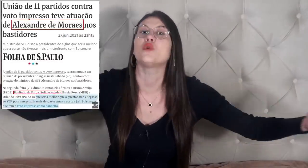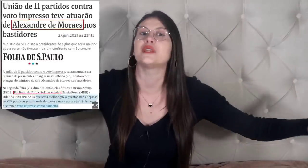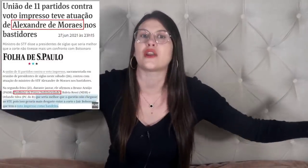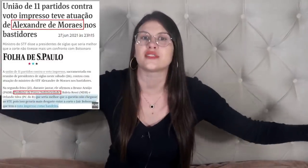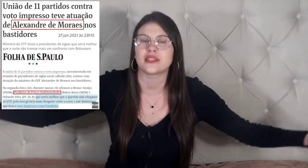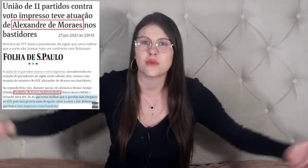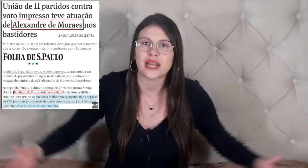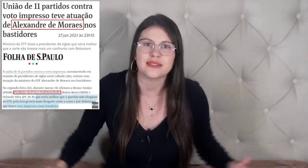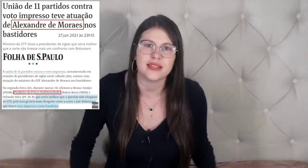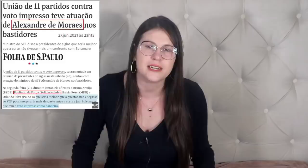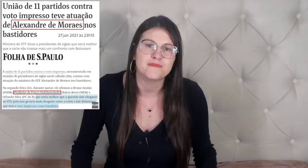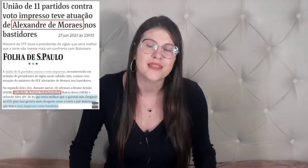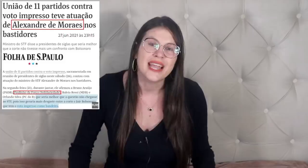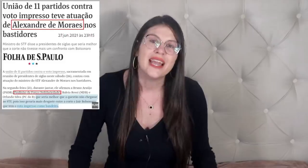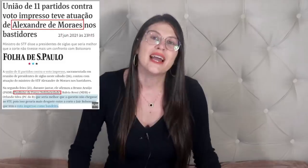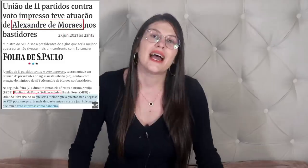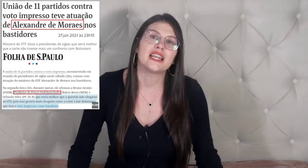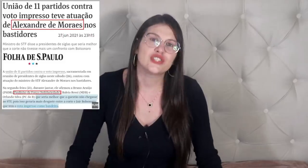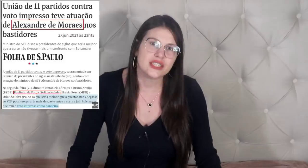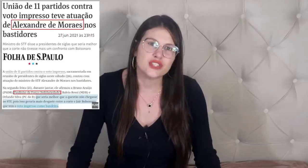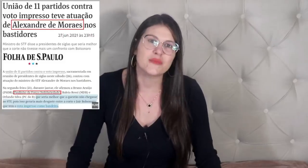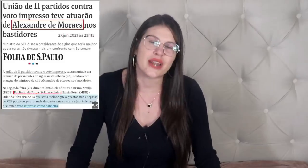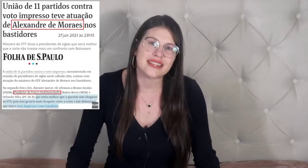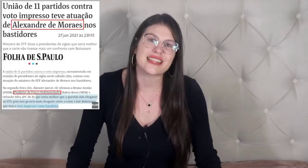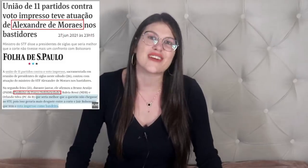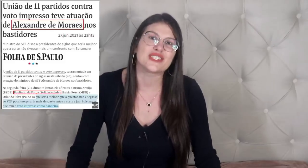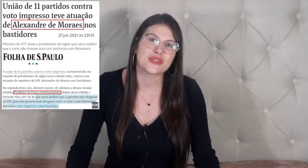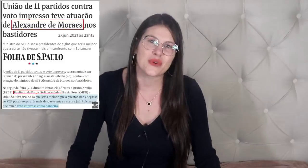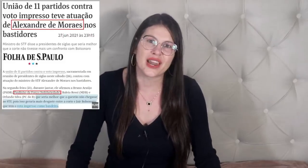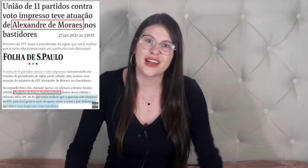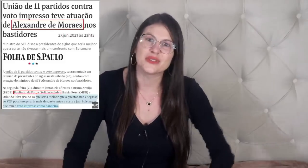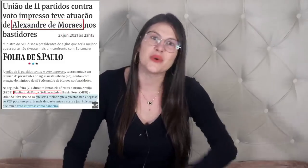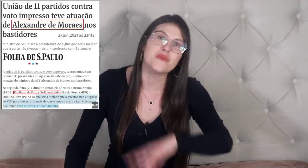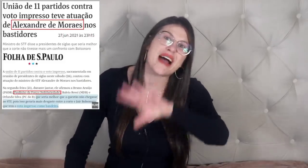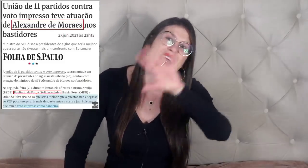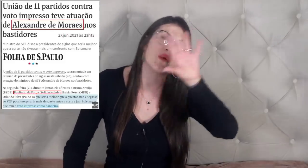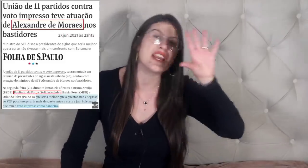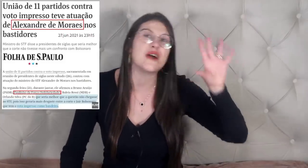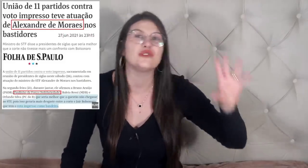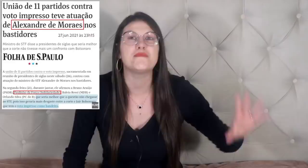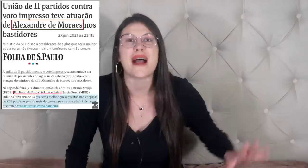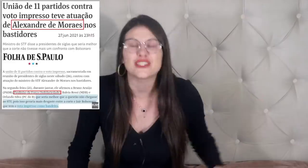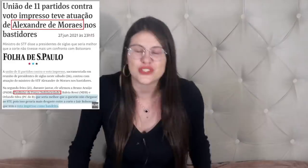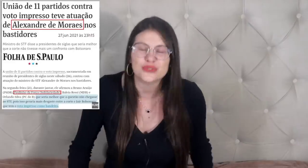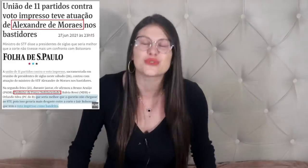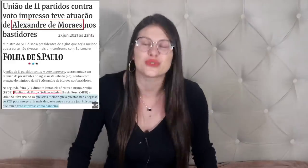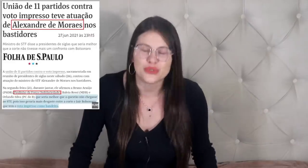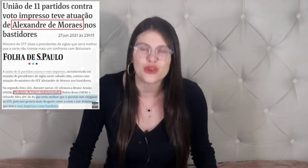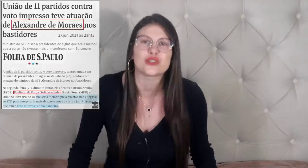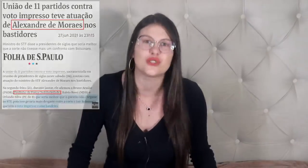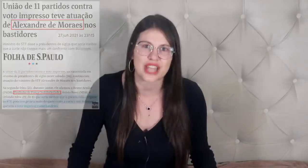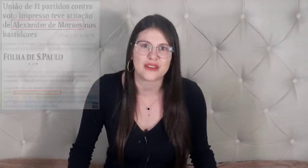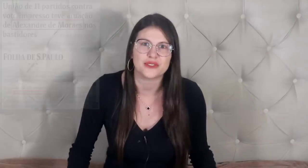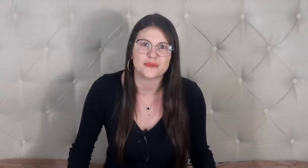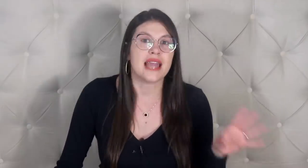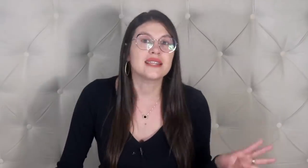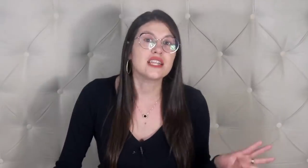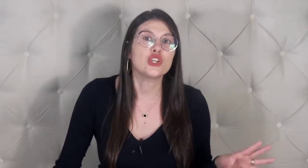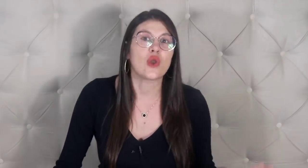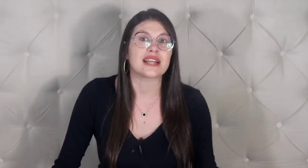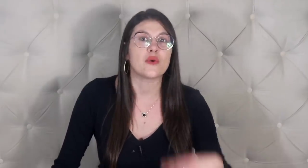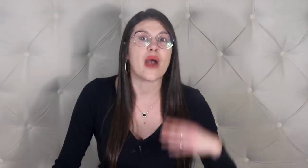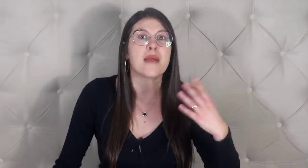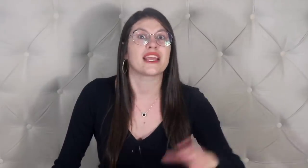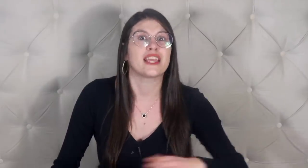ao símbolo da nossa democracia, Alexandre de Moraes estava articulando uma reunião de partidos contra o voto auditável. E